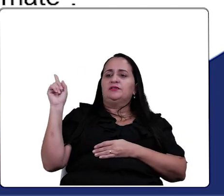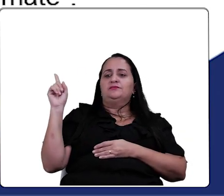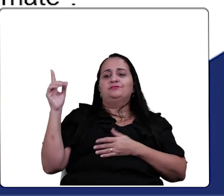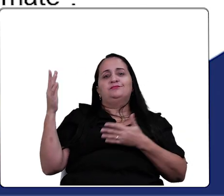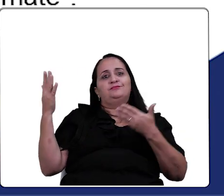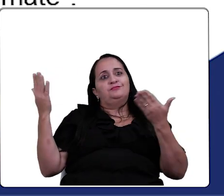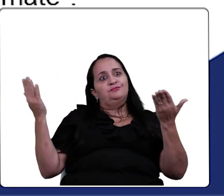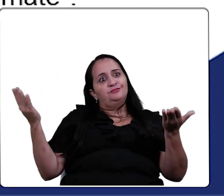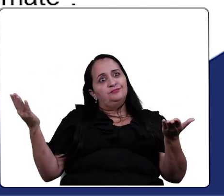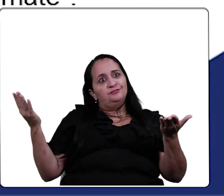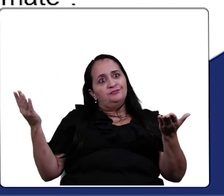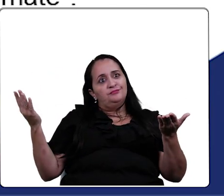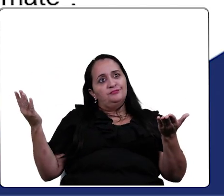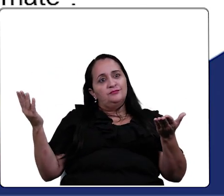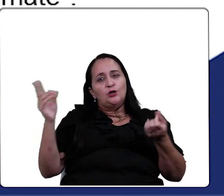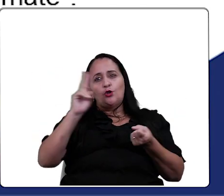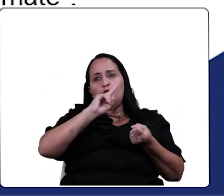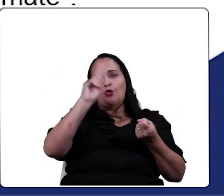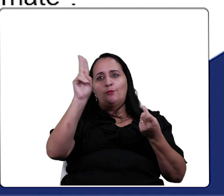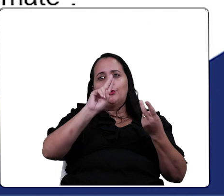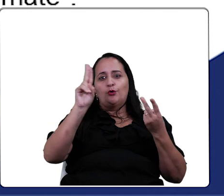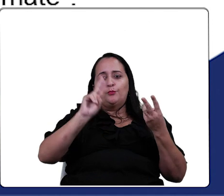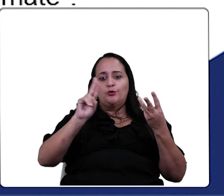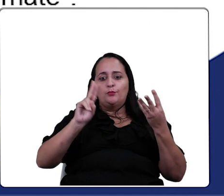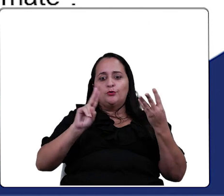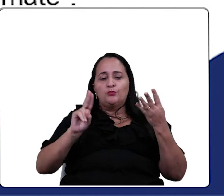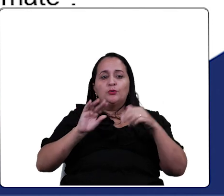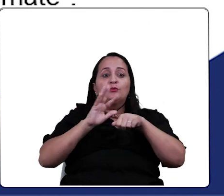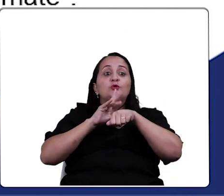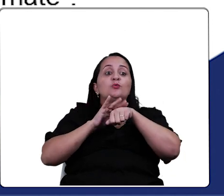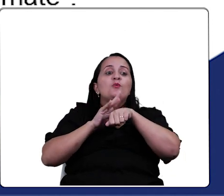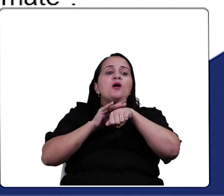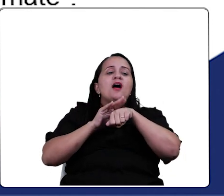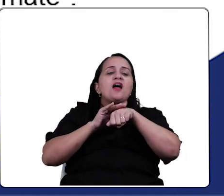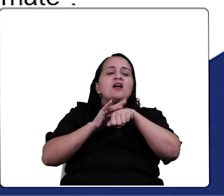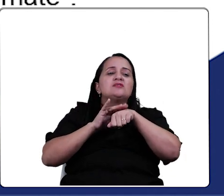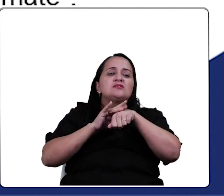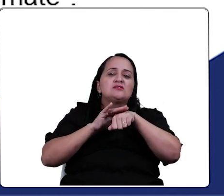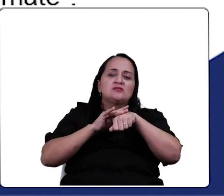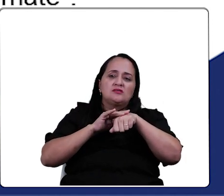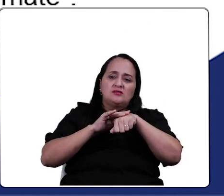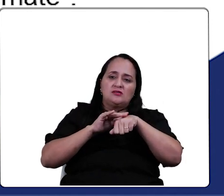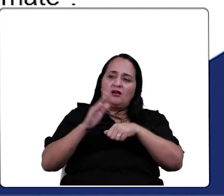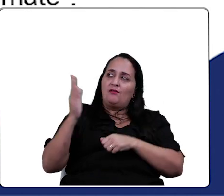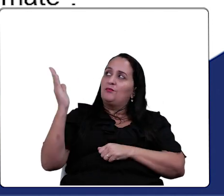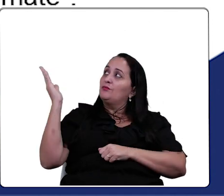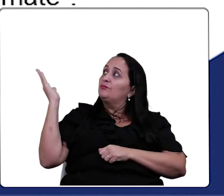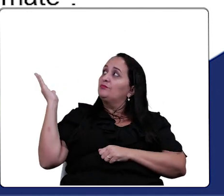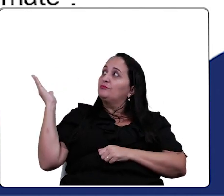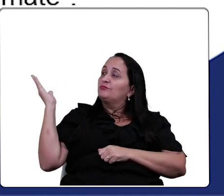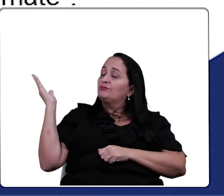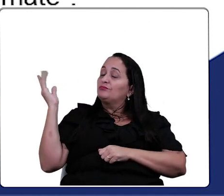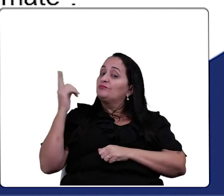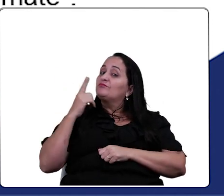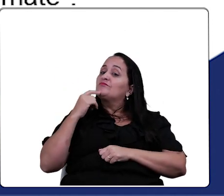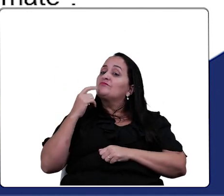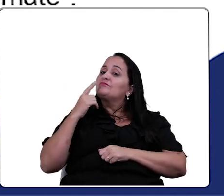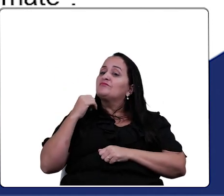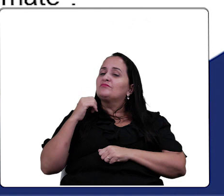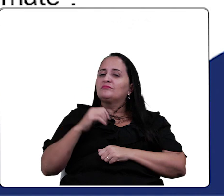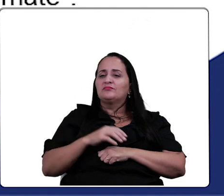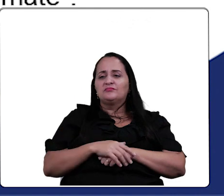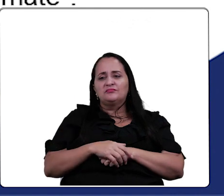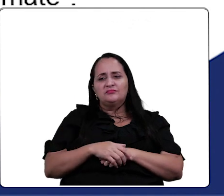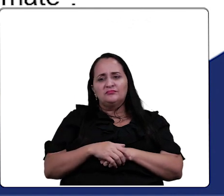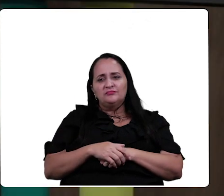está destacado alguns nomes de doenças. Sarampo, varicela, sublinhado catapora